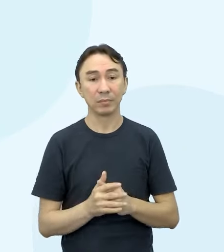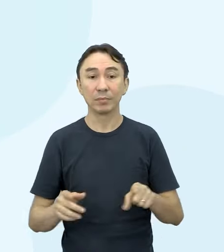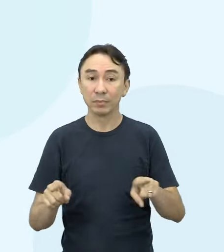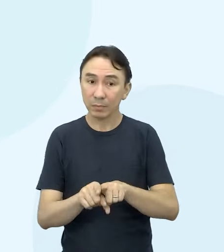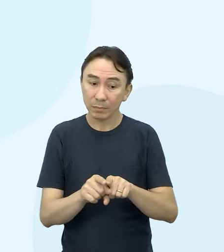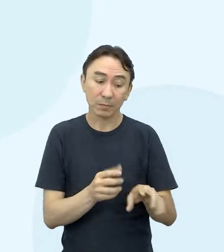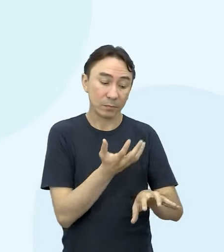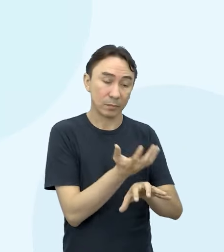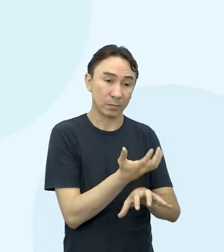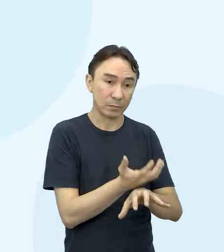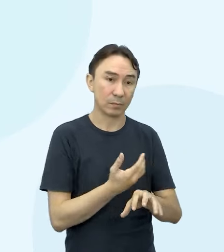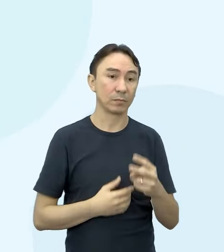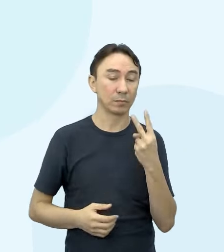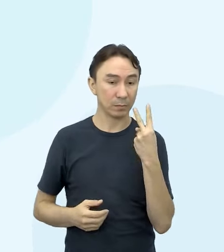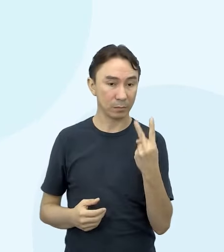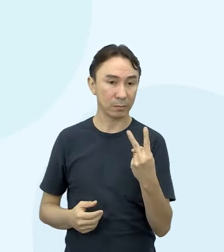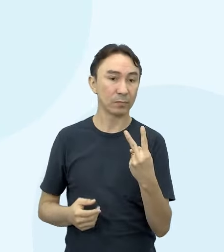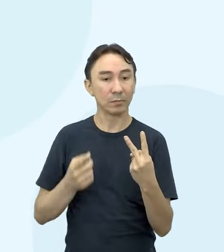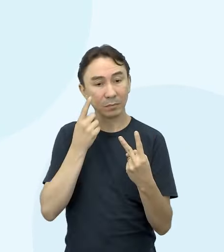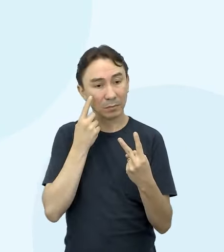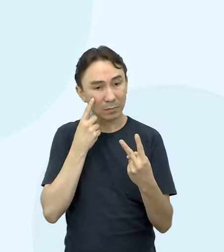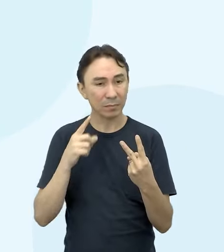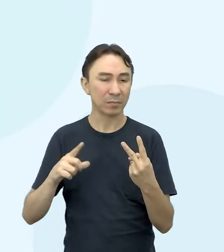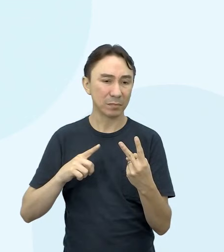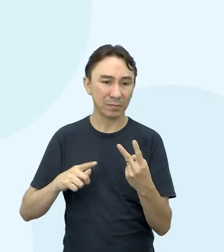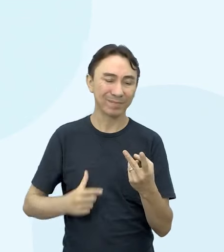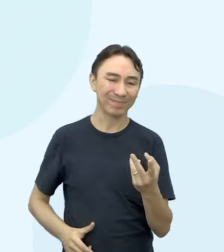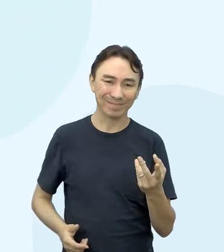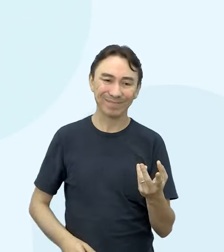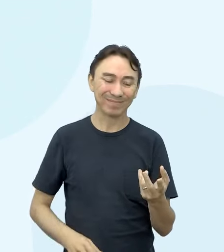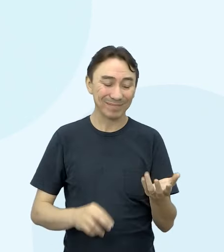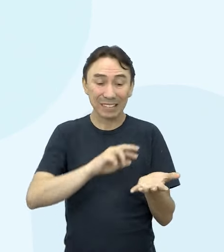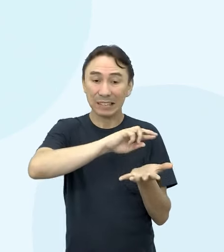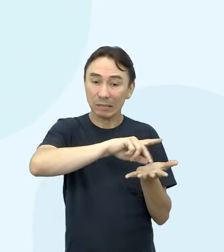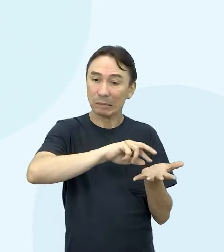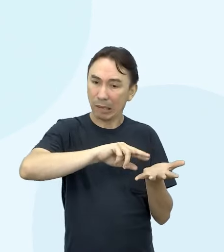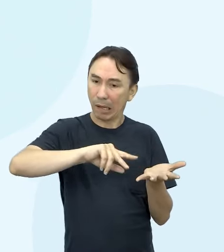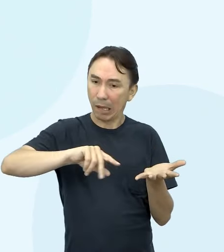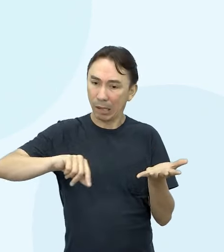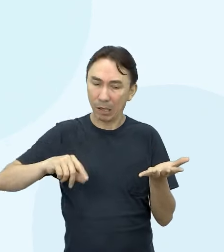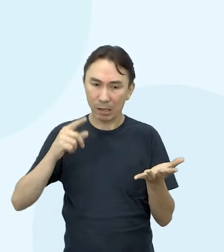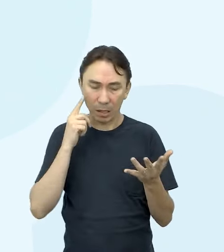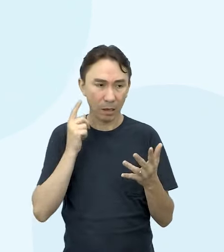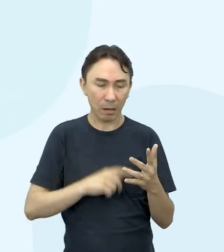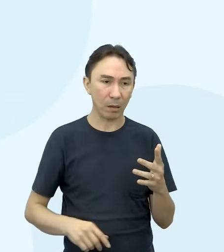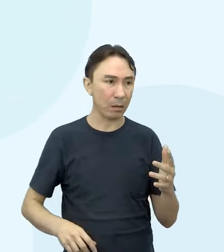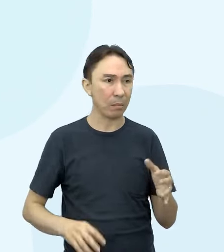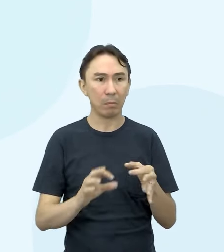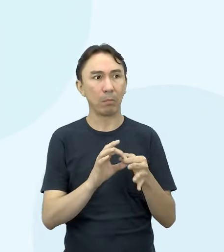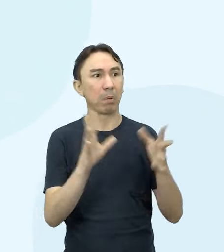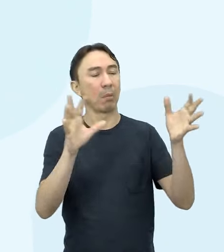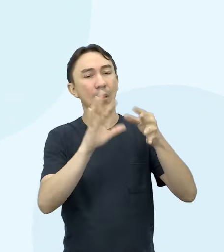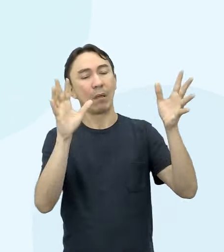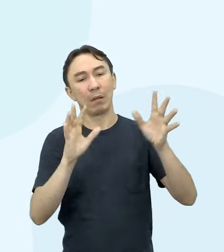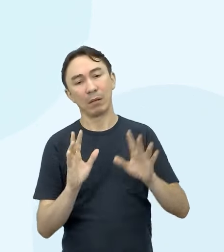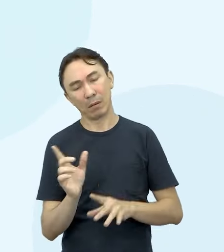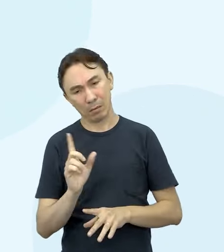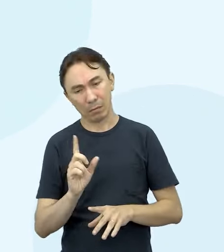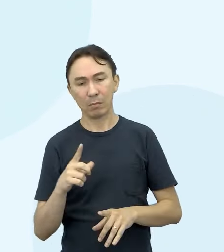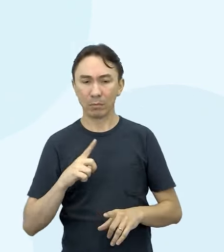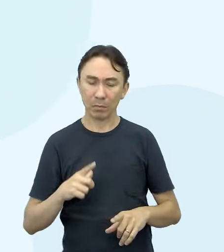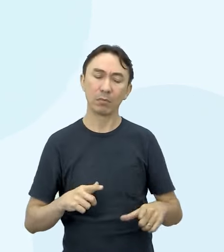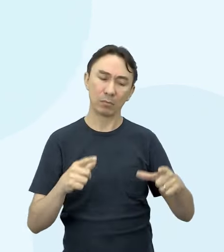porque essa cultura material e imaterial, toda essa diversidade, ela não está solta no universo, ela tem um espaço ali, ela ocorre em um